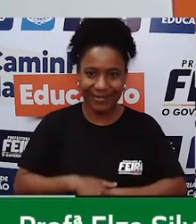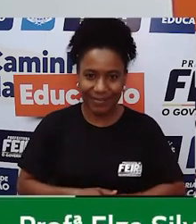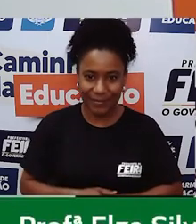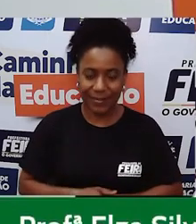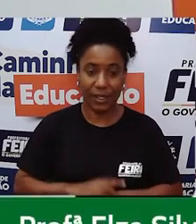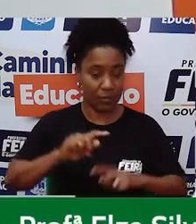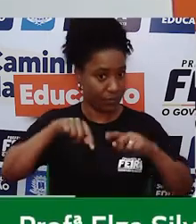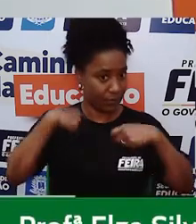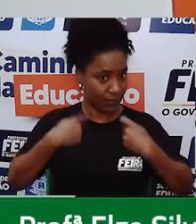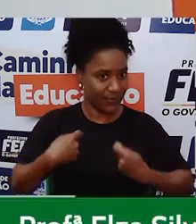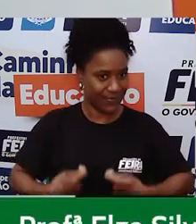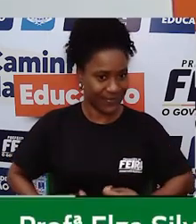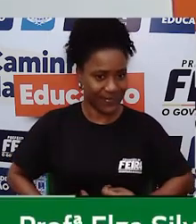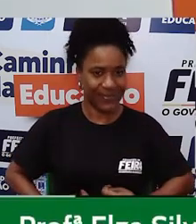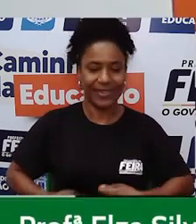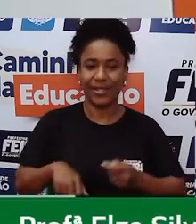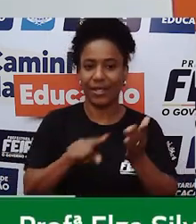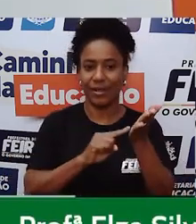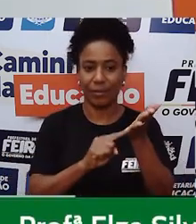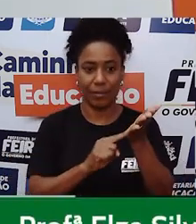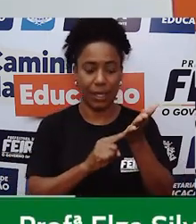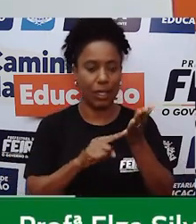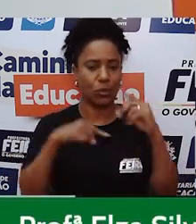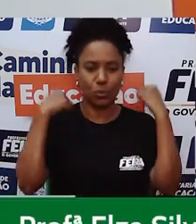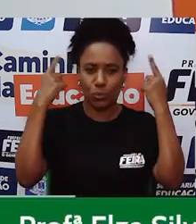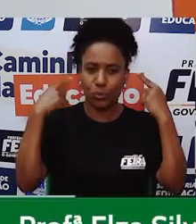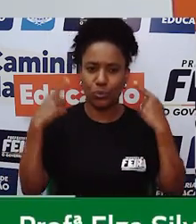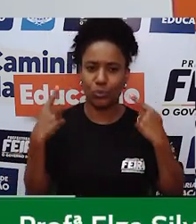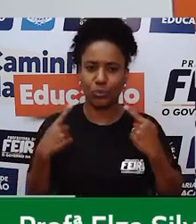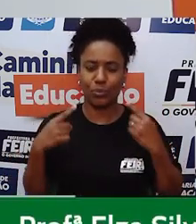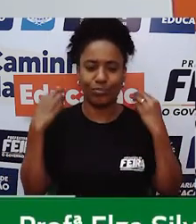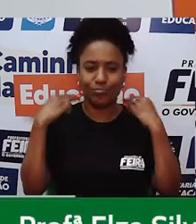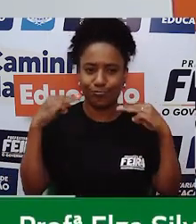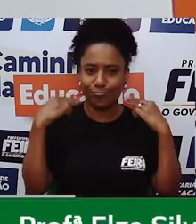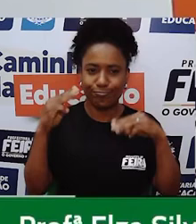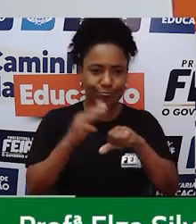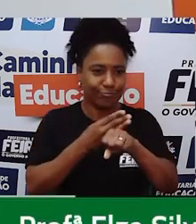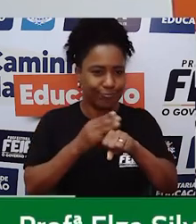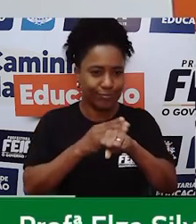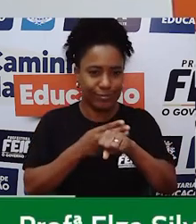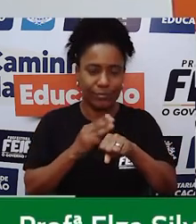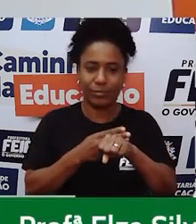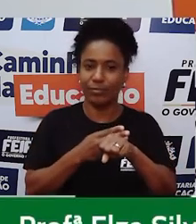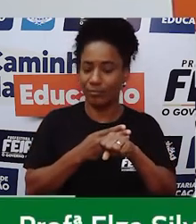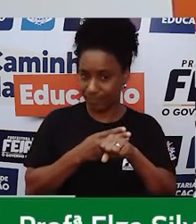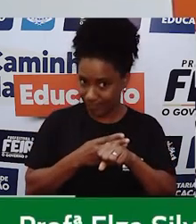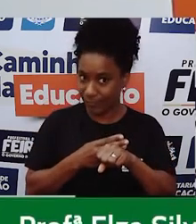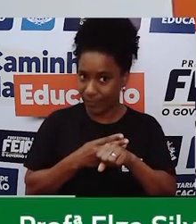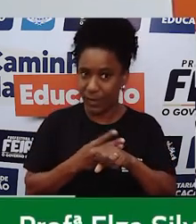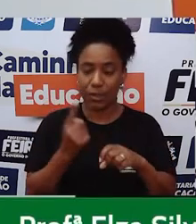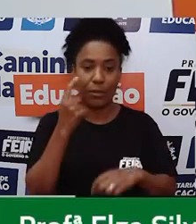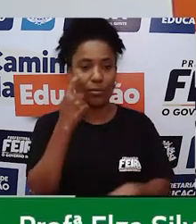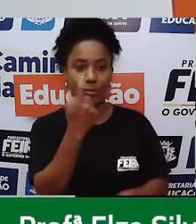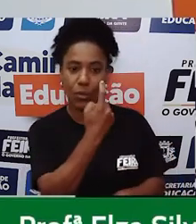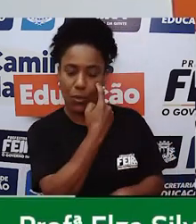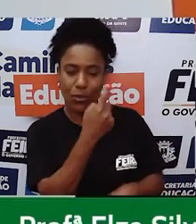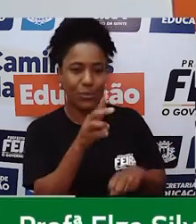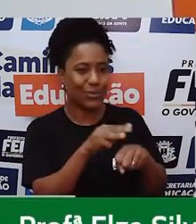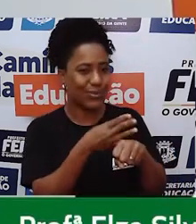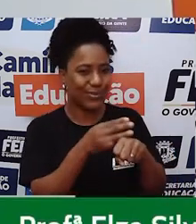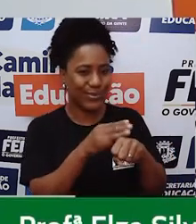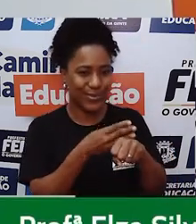sou parda, cabelos crespos e castanhos de tamanho médio. Meus olhos também são